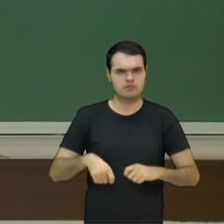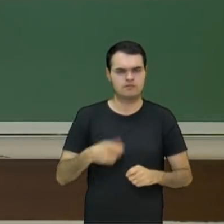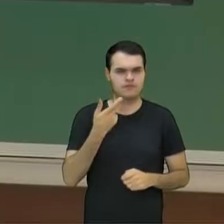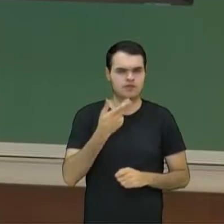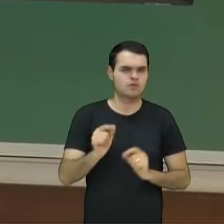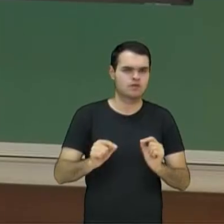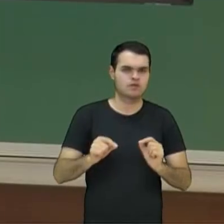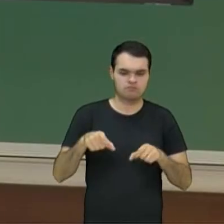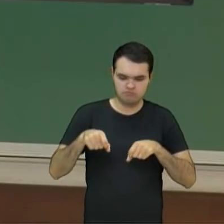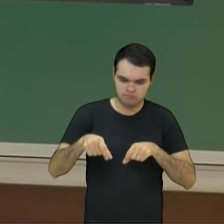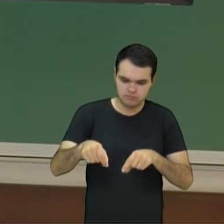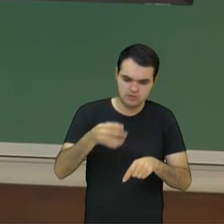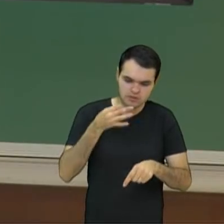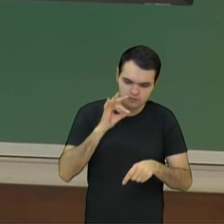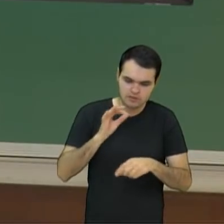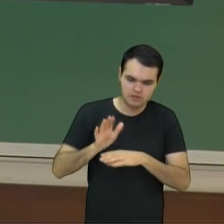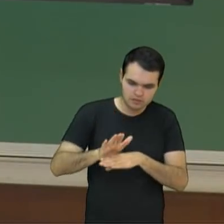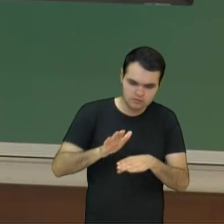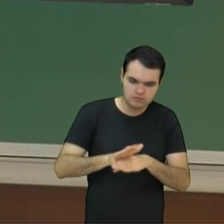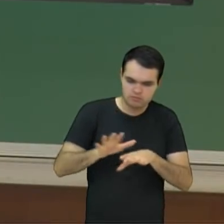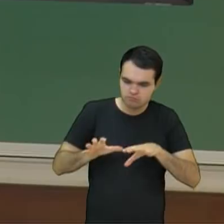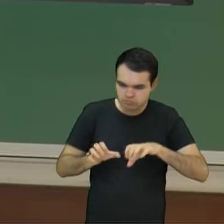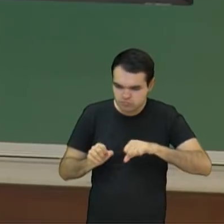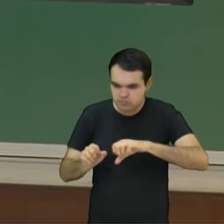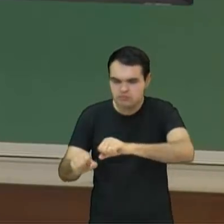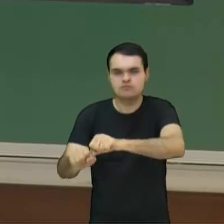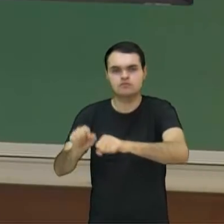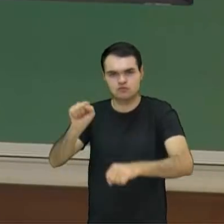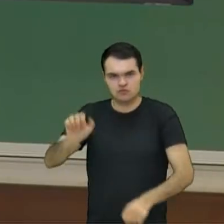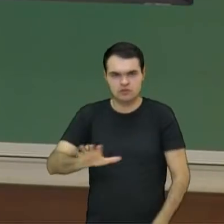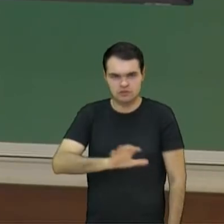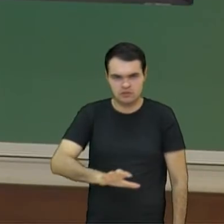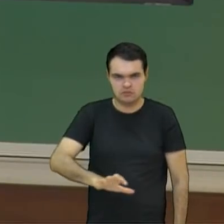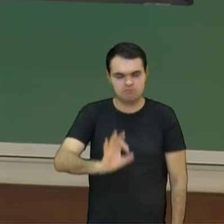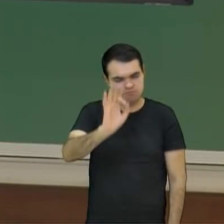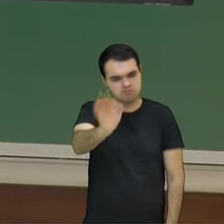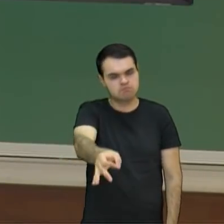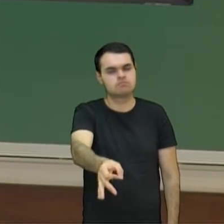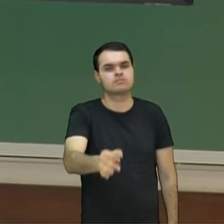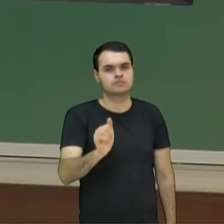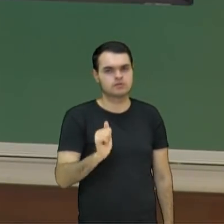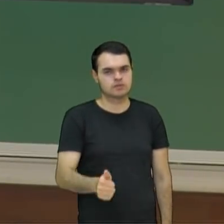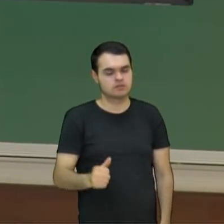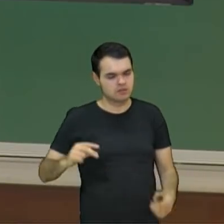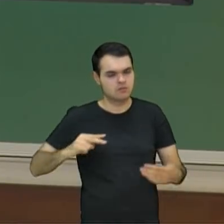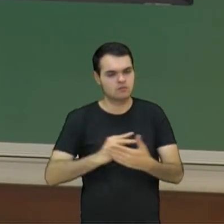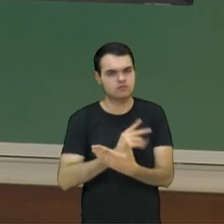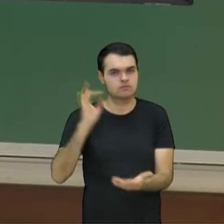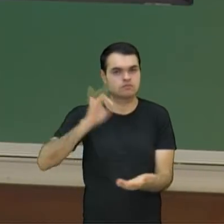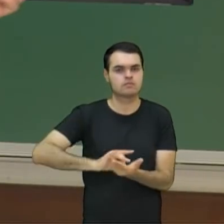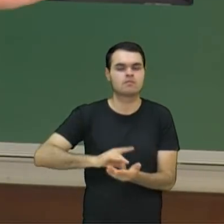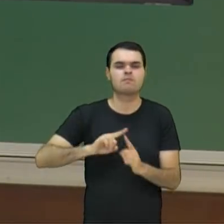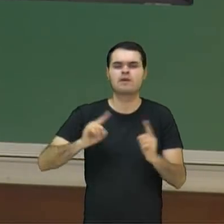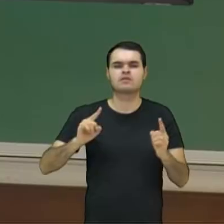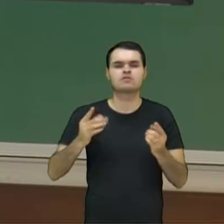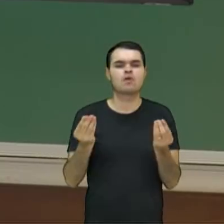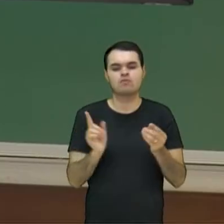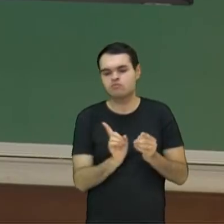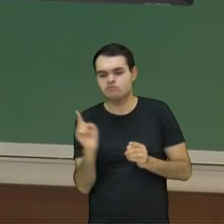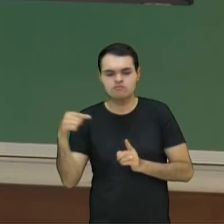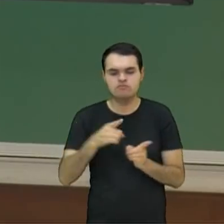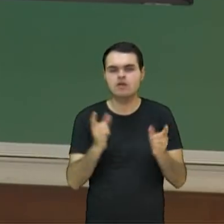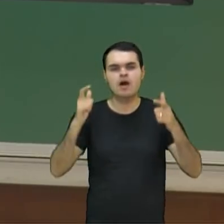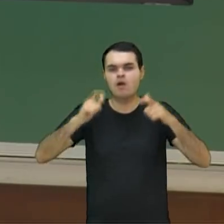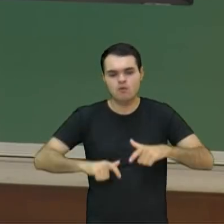a cafeicultura contribuiu para a ocupação do Sudeste. Isso é uma afirmação. Isso aconteceu. Mas qual a direção?